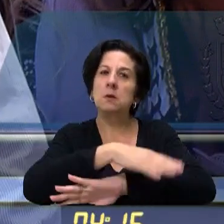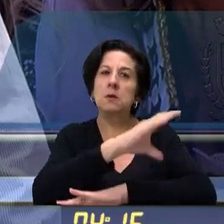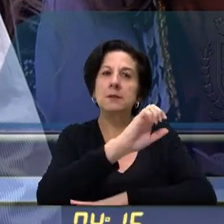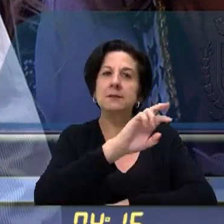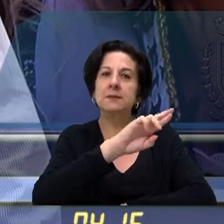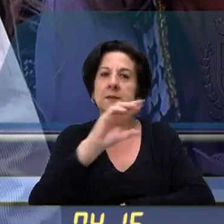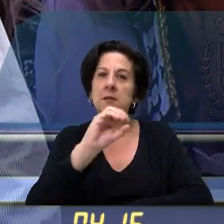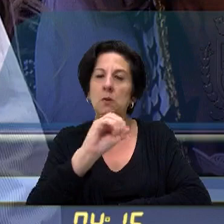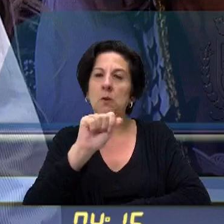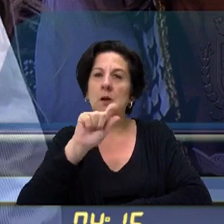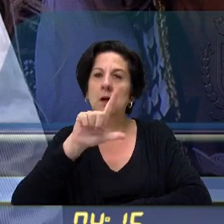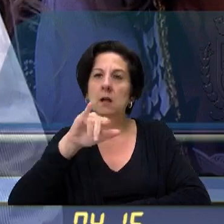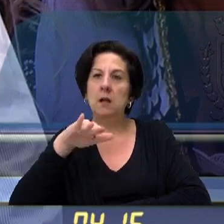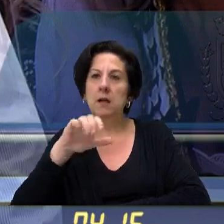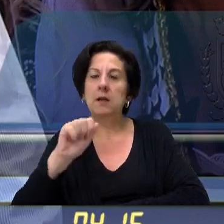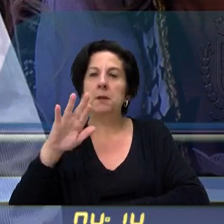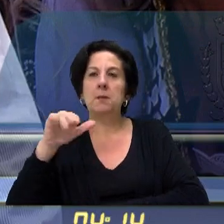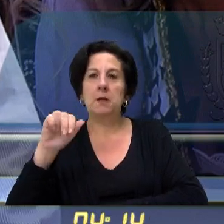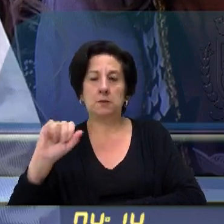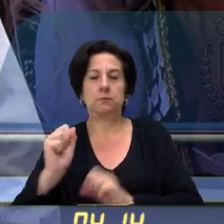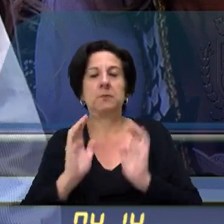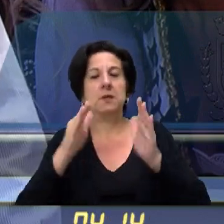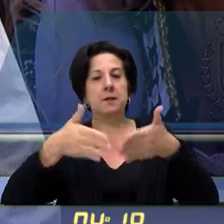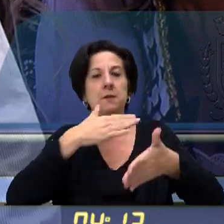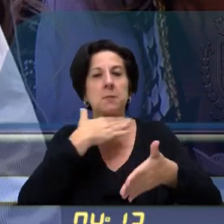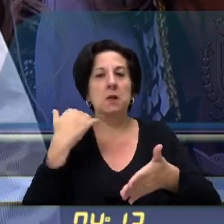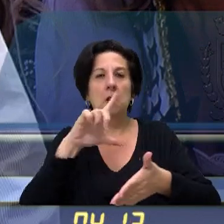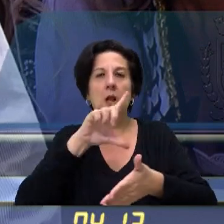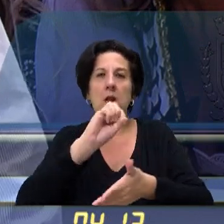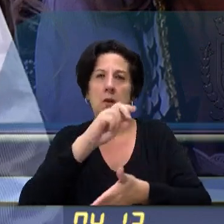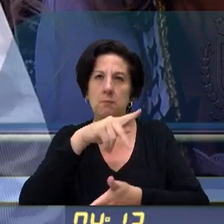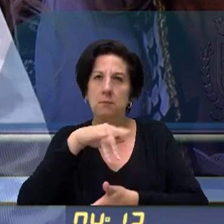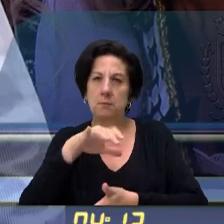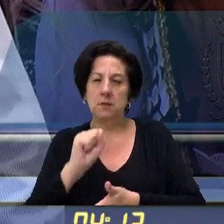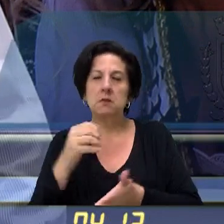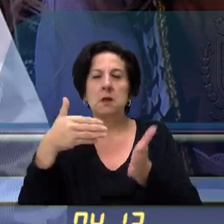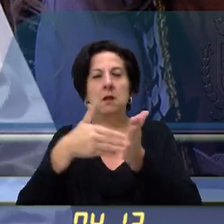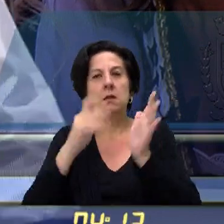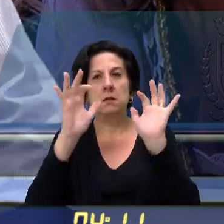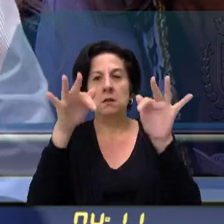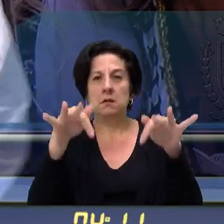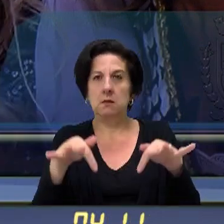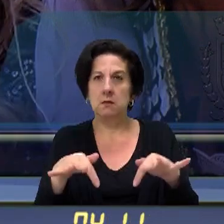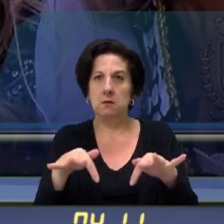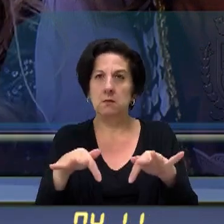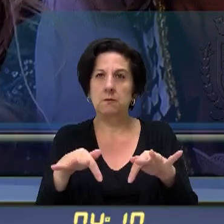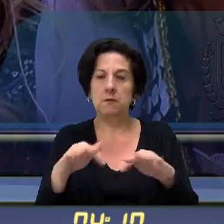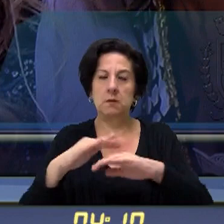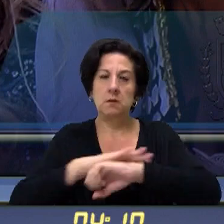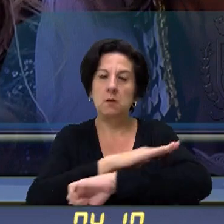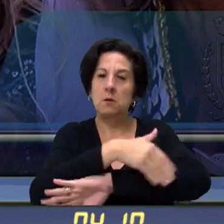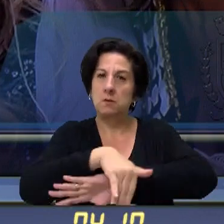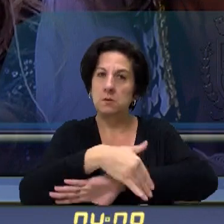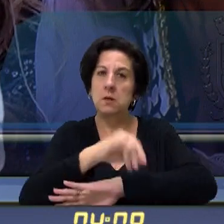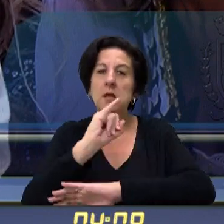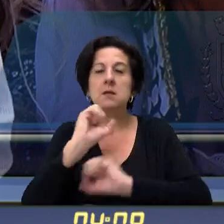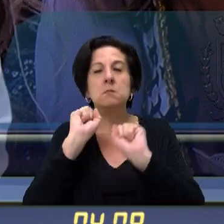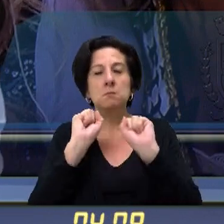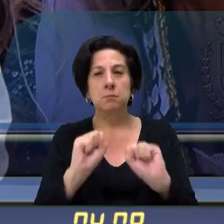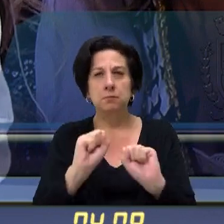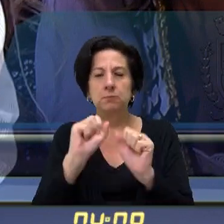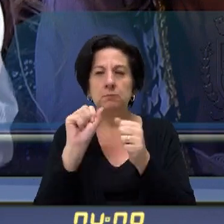Alegre Baixo, ali do cemitério dos Lopes, até lá no final do asfalto. Se ele puder